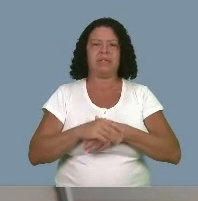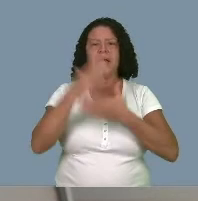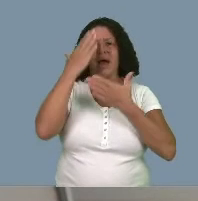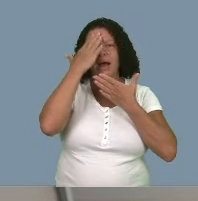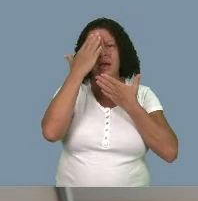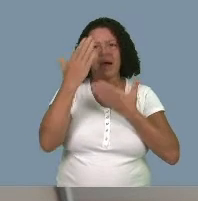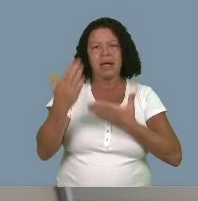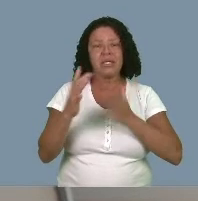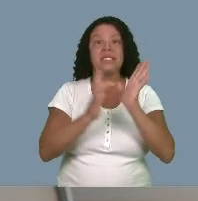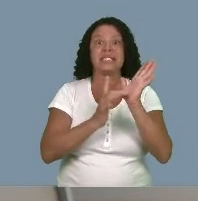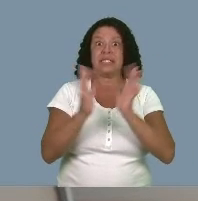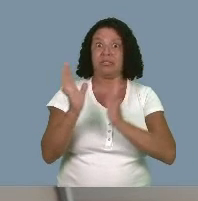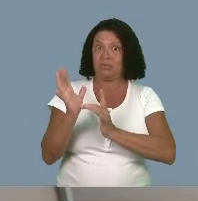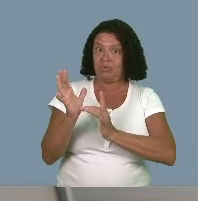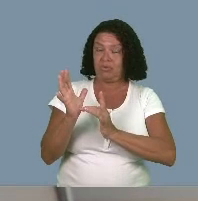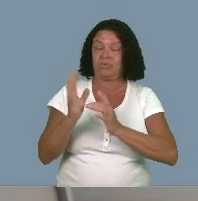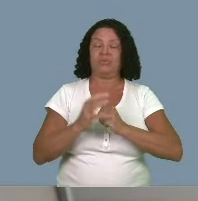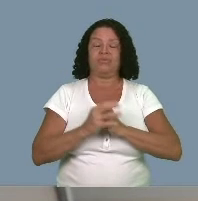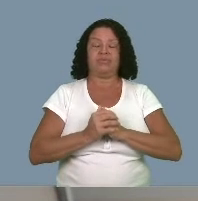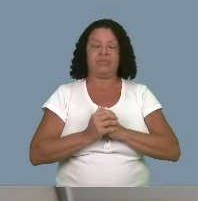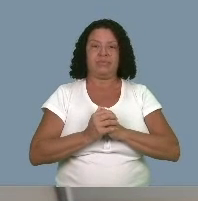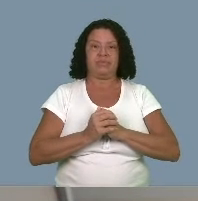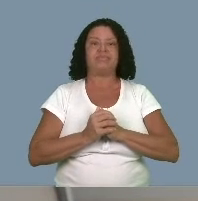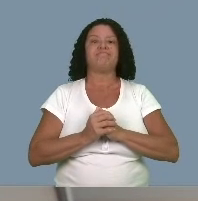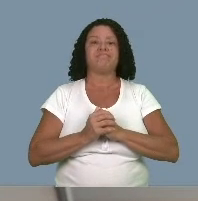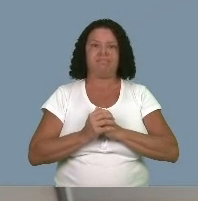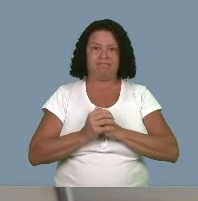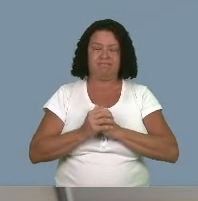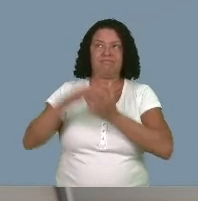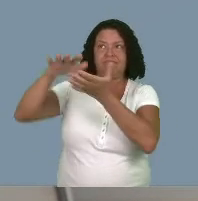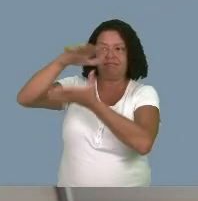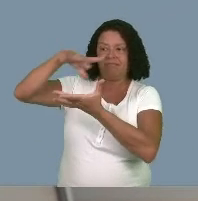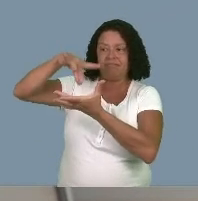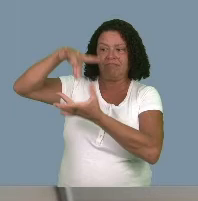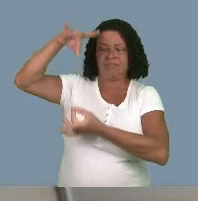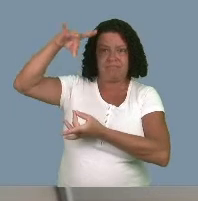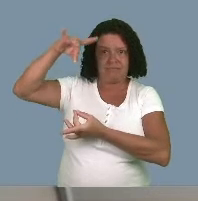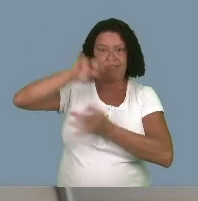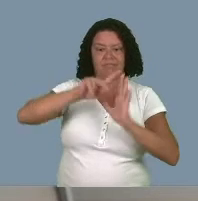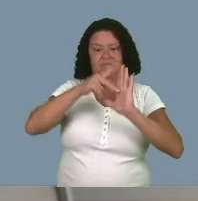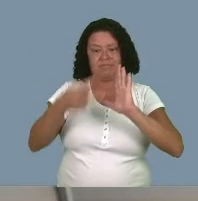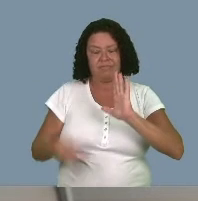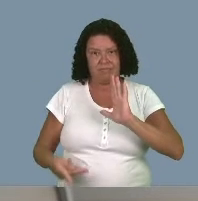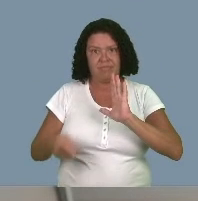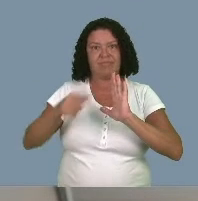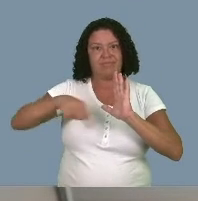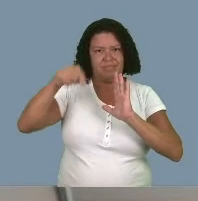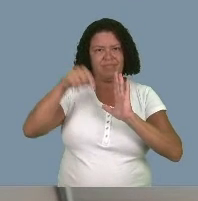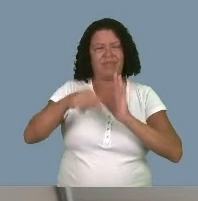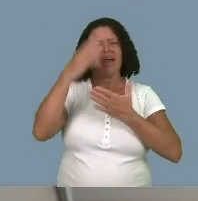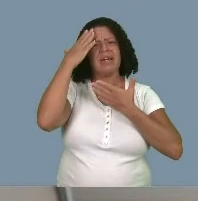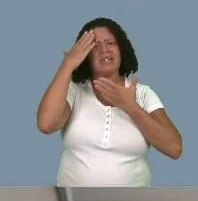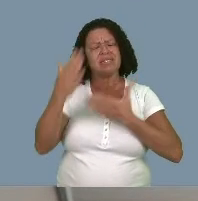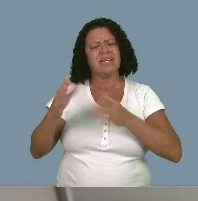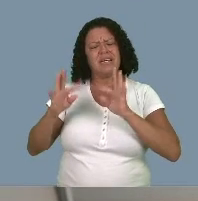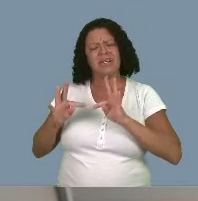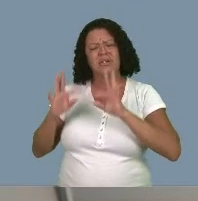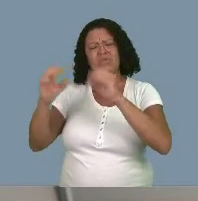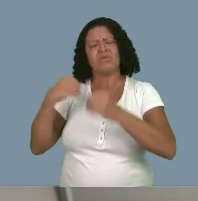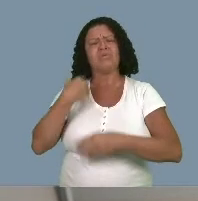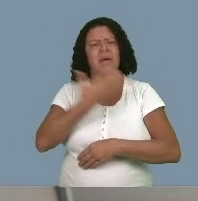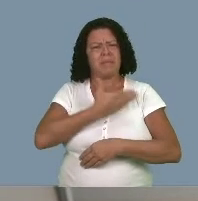agradecendo ao Mestre Jesus, a falange da nossa casa, a falange de Irmã Zarabatana, agradecendo todos os nossos